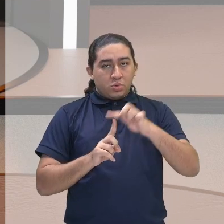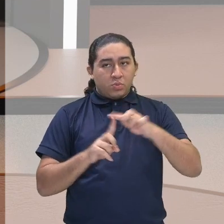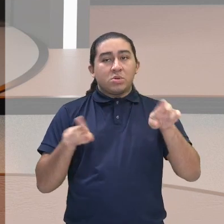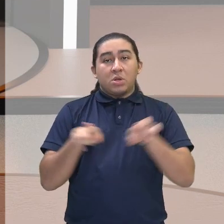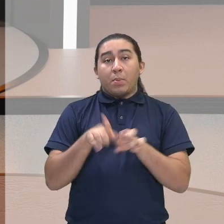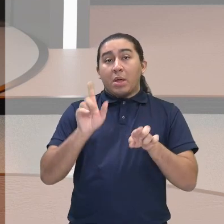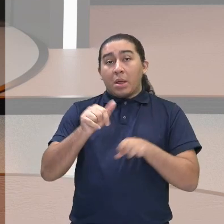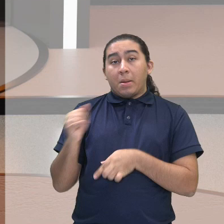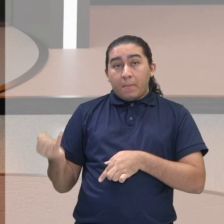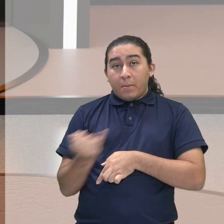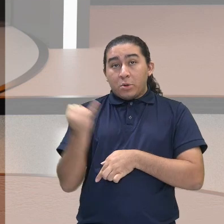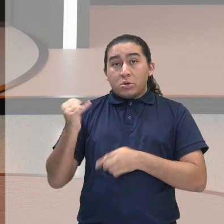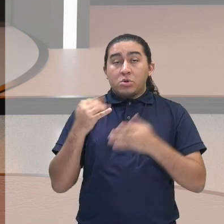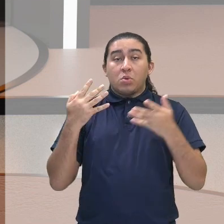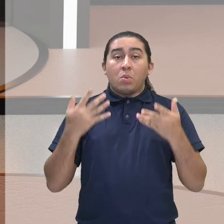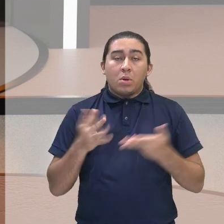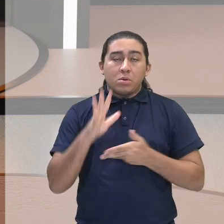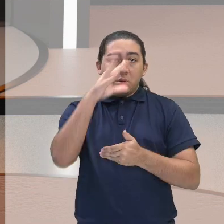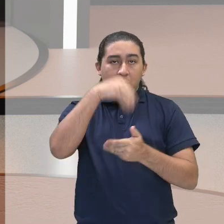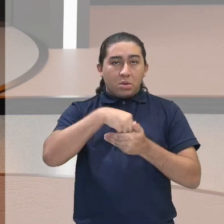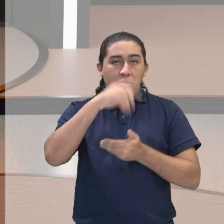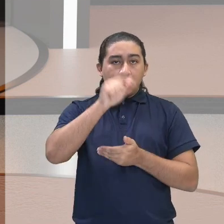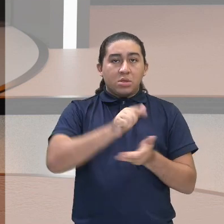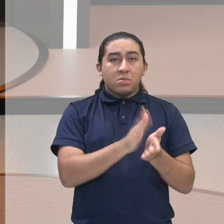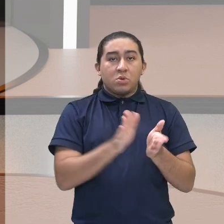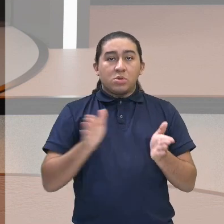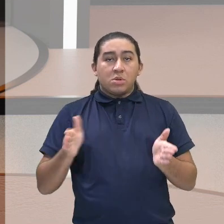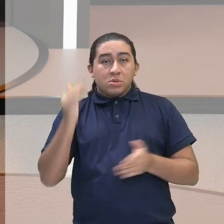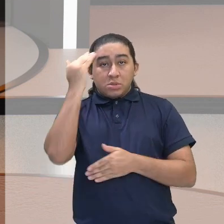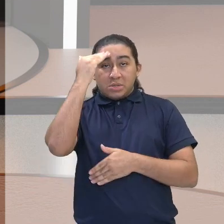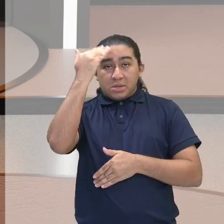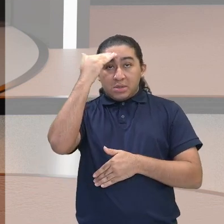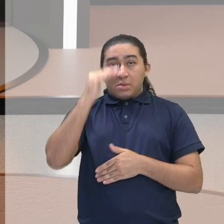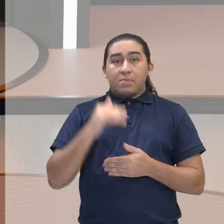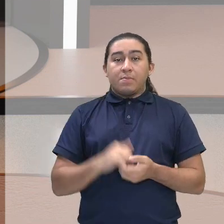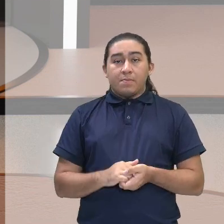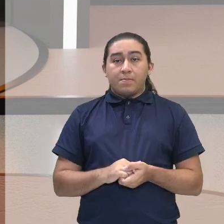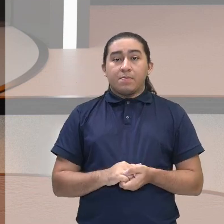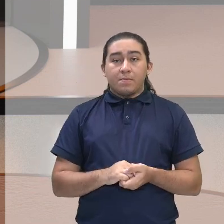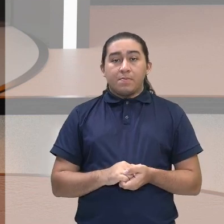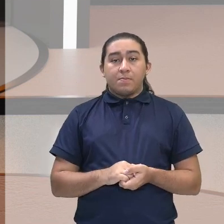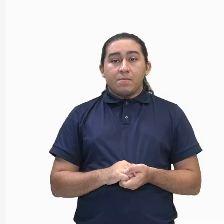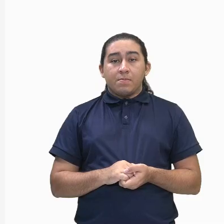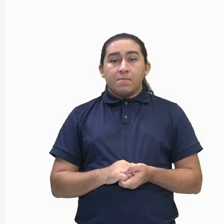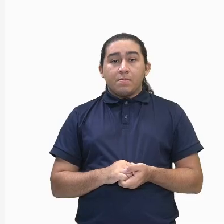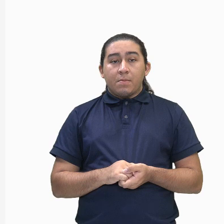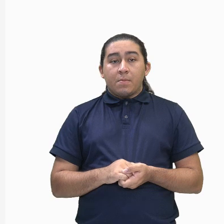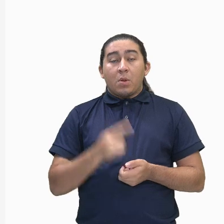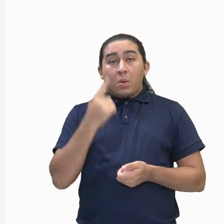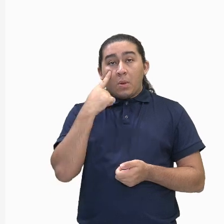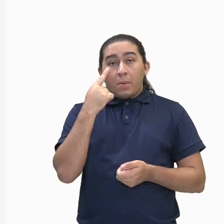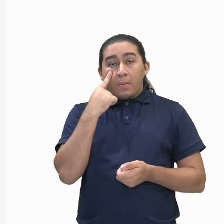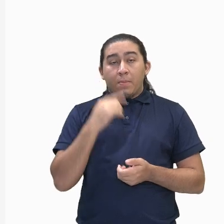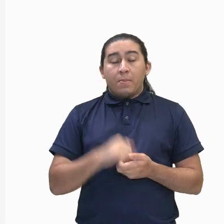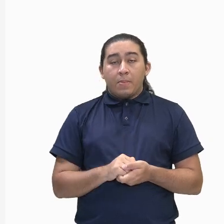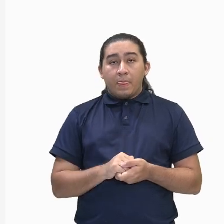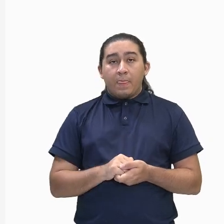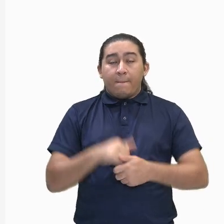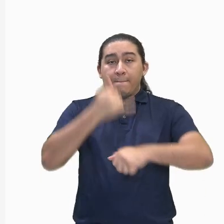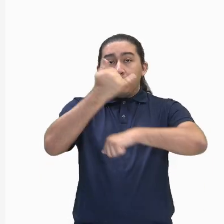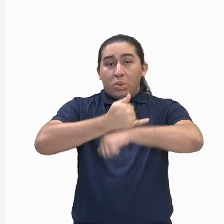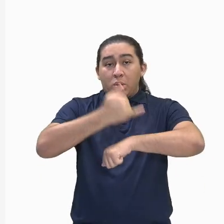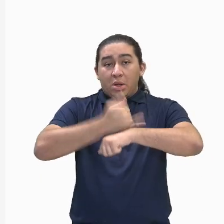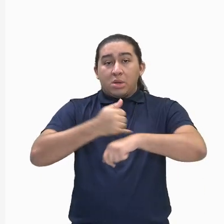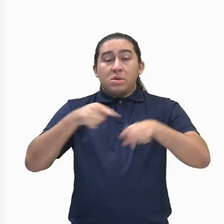muito importantes dentro desse processo de compreensão, que são as moedas e selos. Moedas e